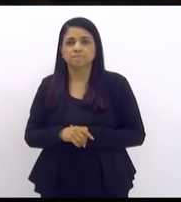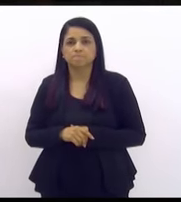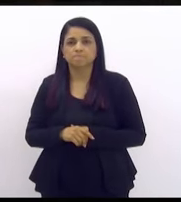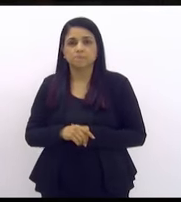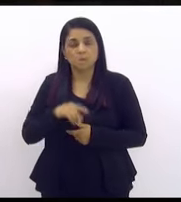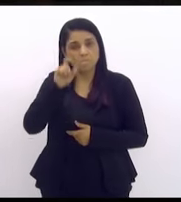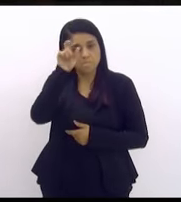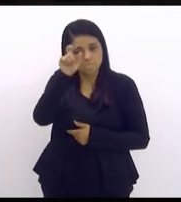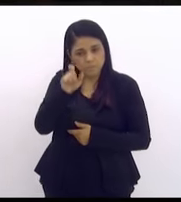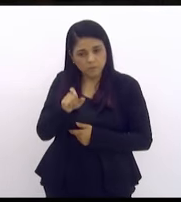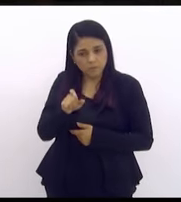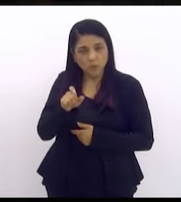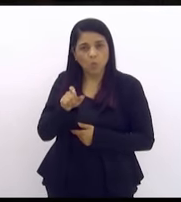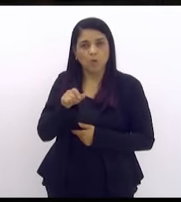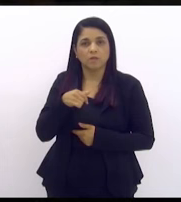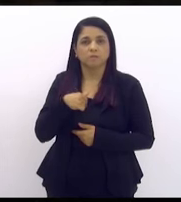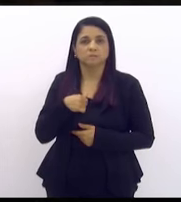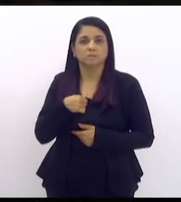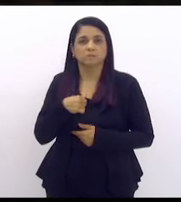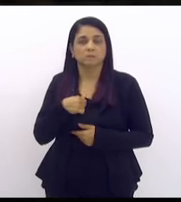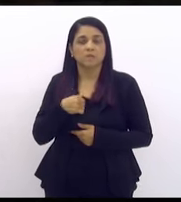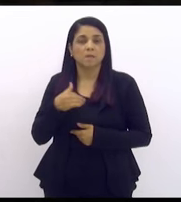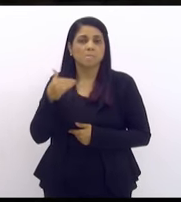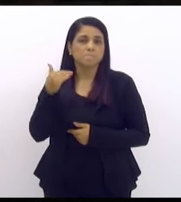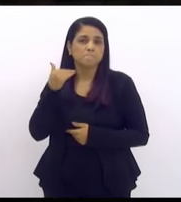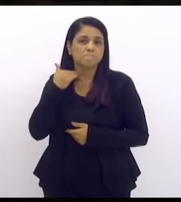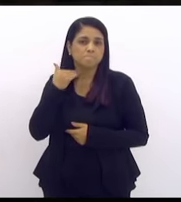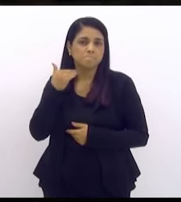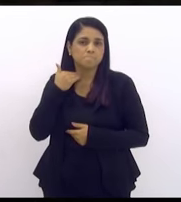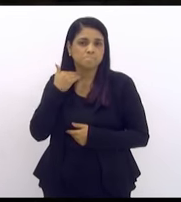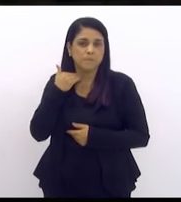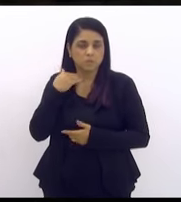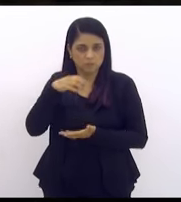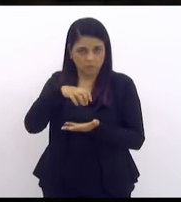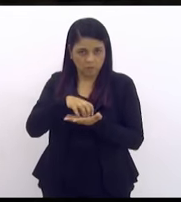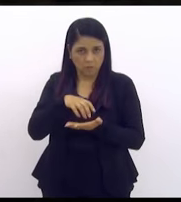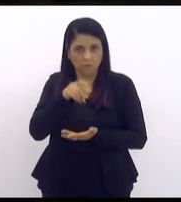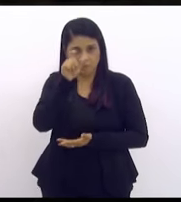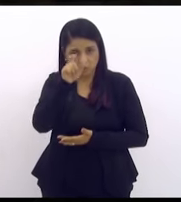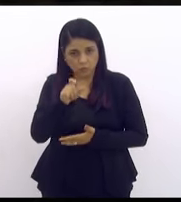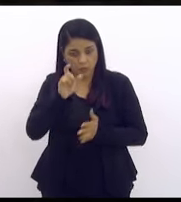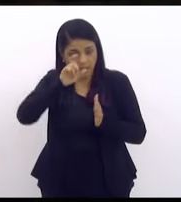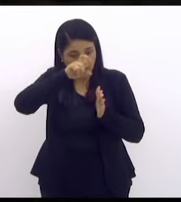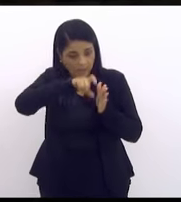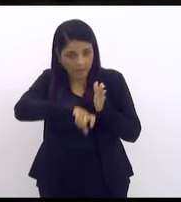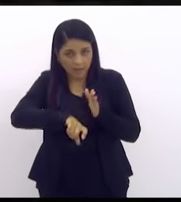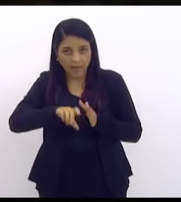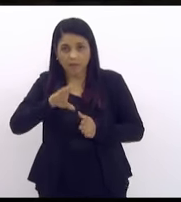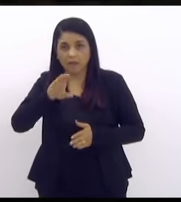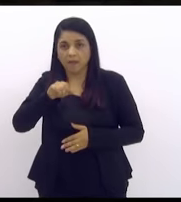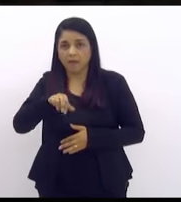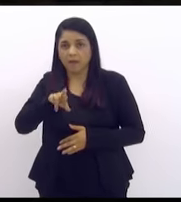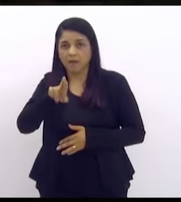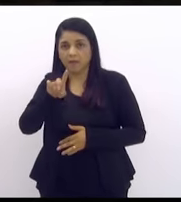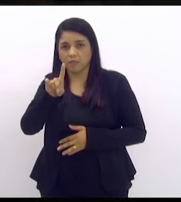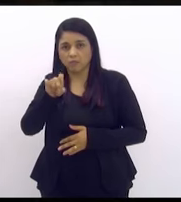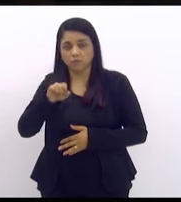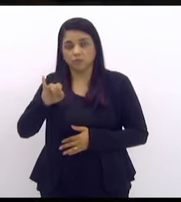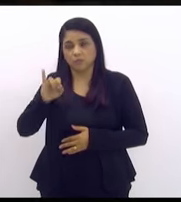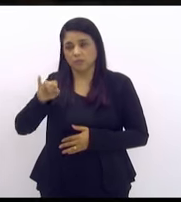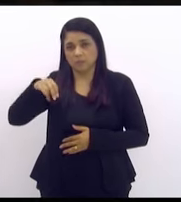pessoa física, Banco Central do Brasil, pessoa física, crédito pessoal consignado do